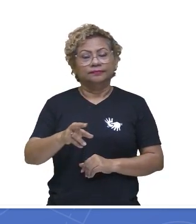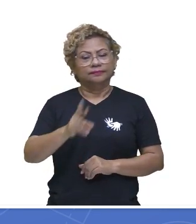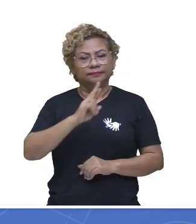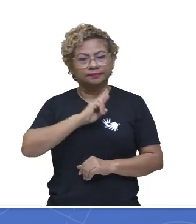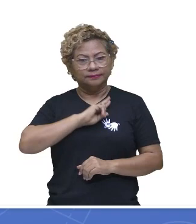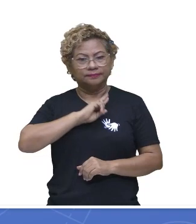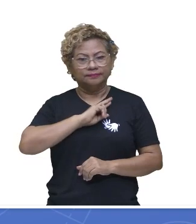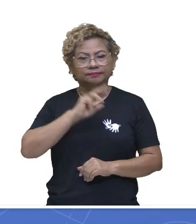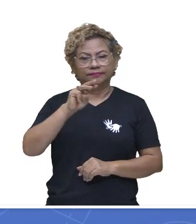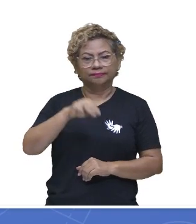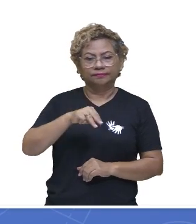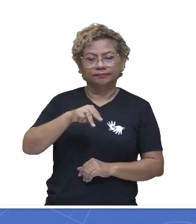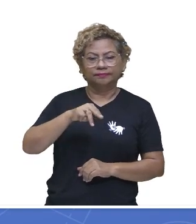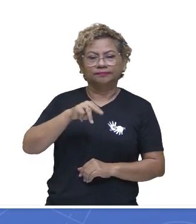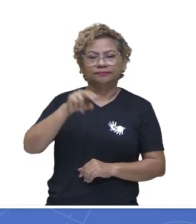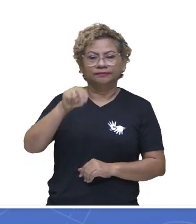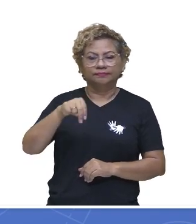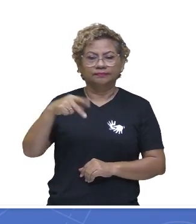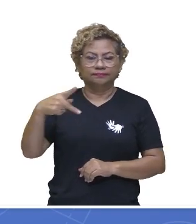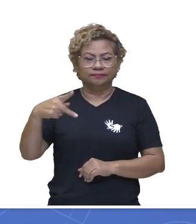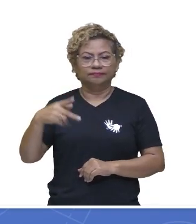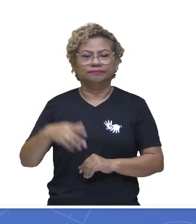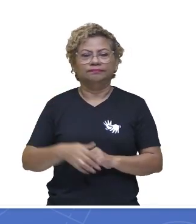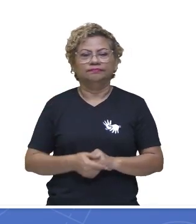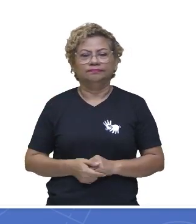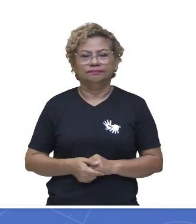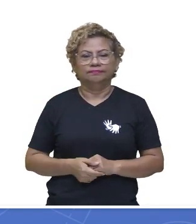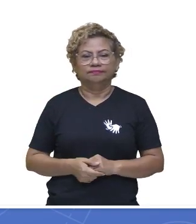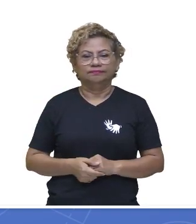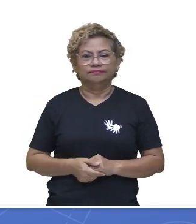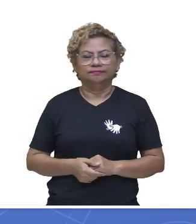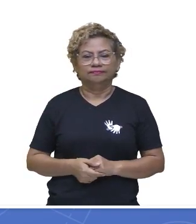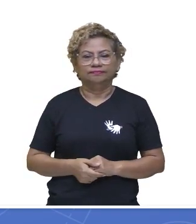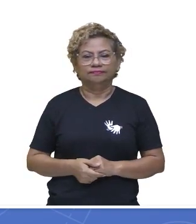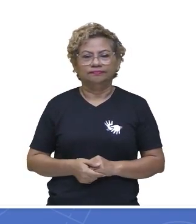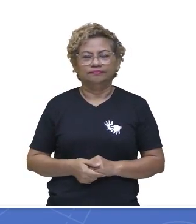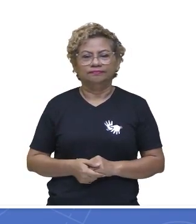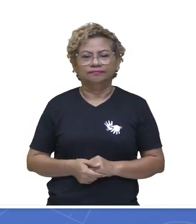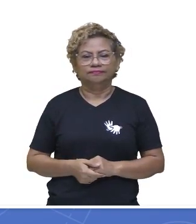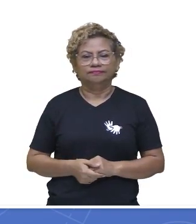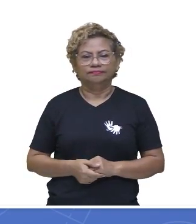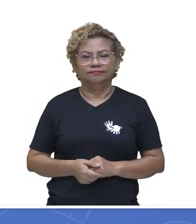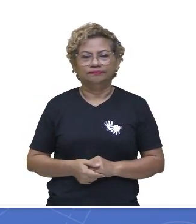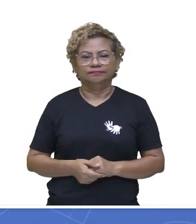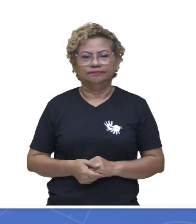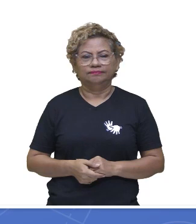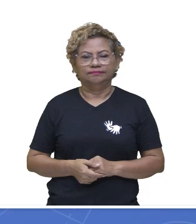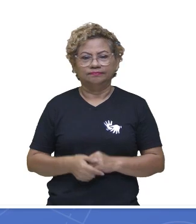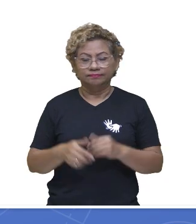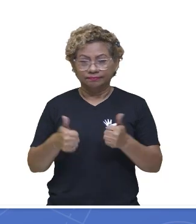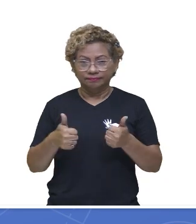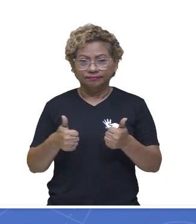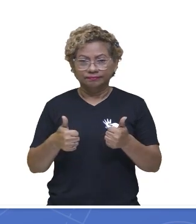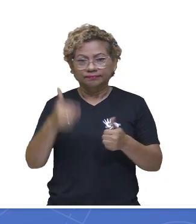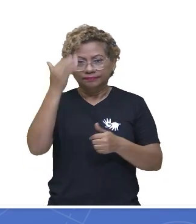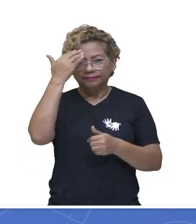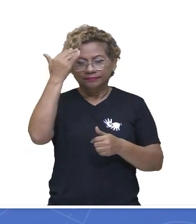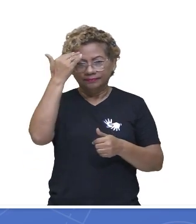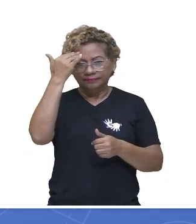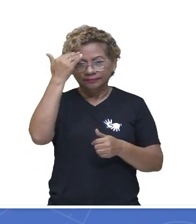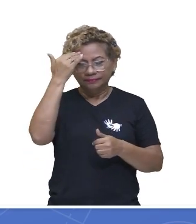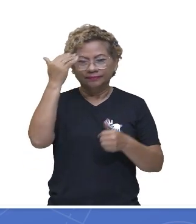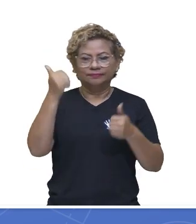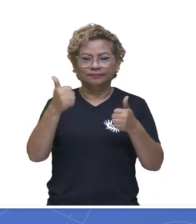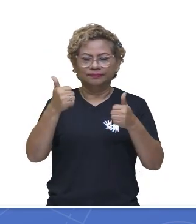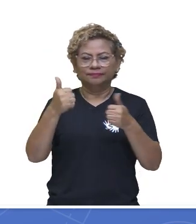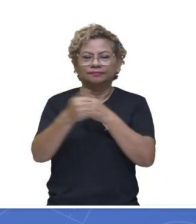operação aqui, né? A operação dos seus termos ali, a adição dos valores de M, N e P. Tá bom, meus amigos? Agradeço